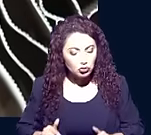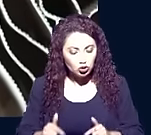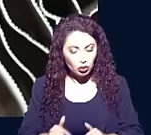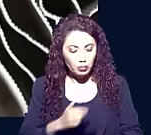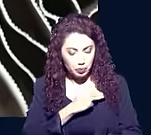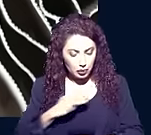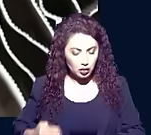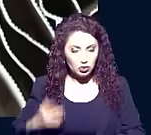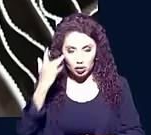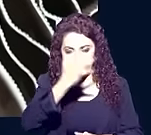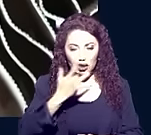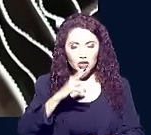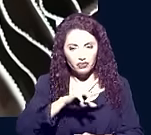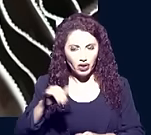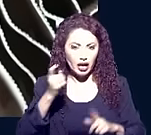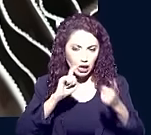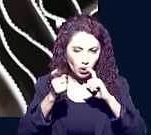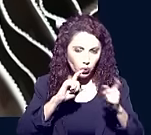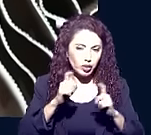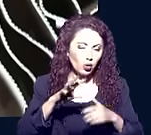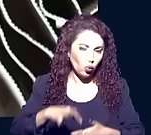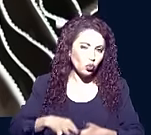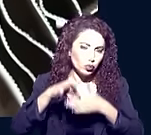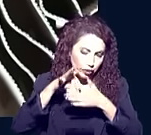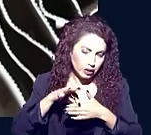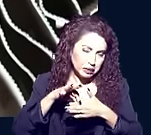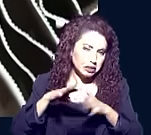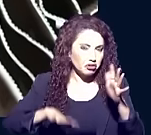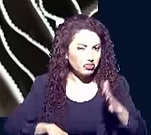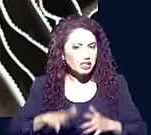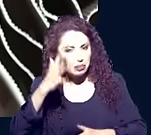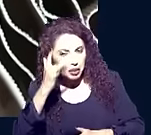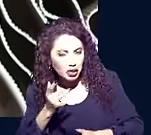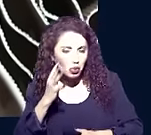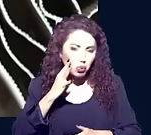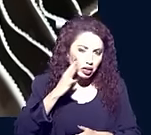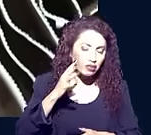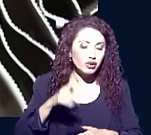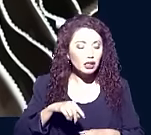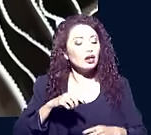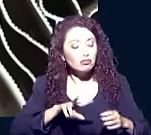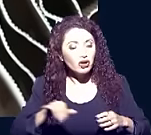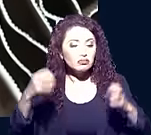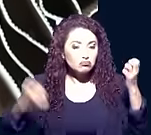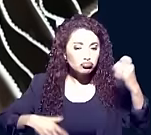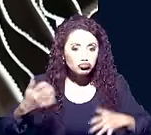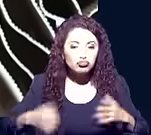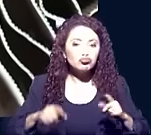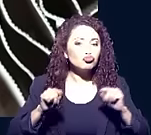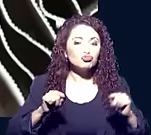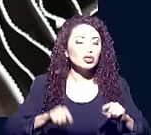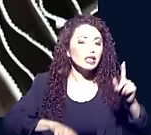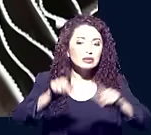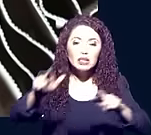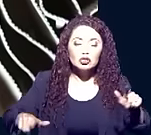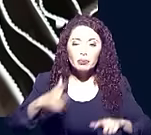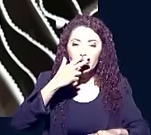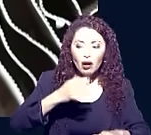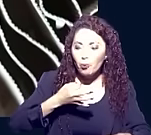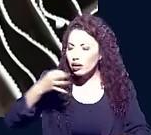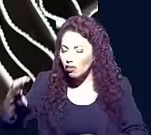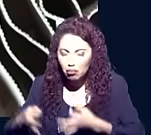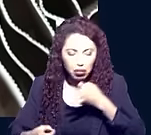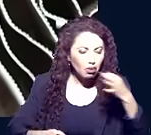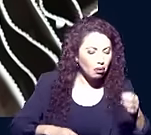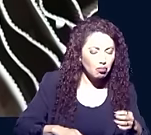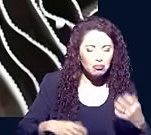líderes que deverá acontecer amanhã ou quarta-feira para que ele posicione a todo mundo com clareza o que é que todo mundo tá enxergando diferente